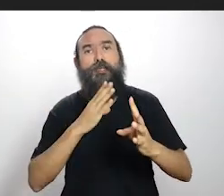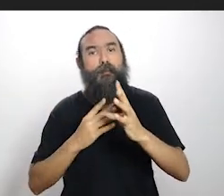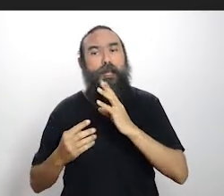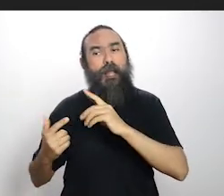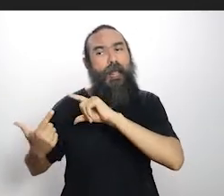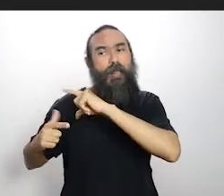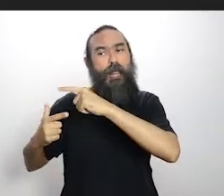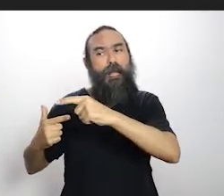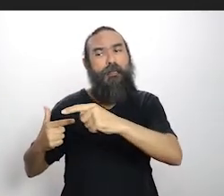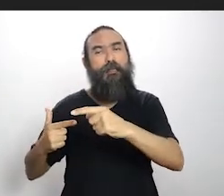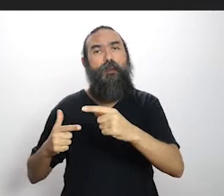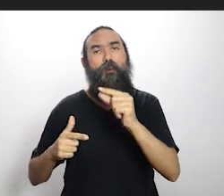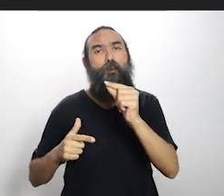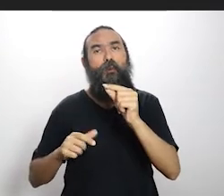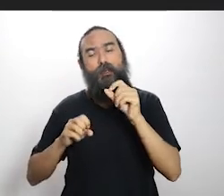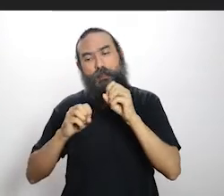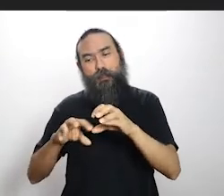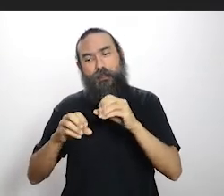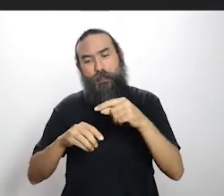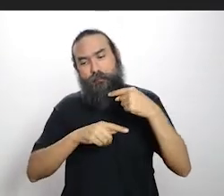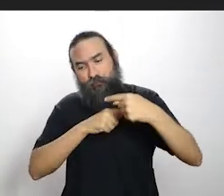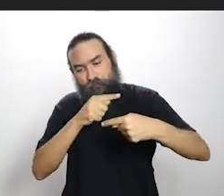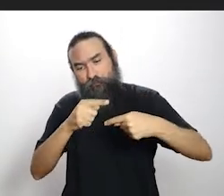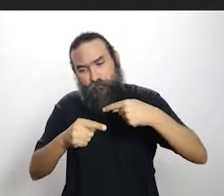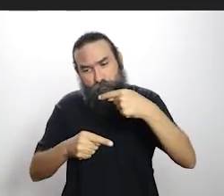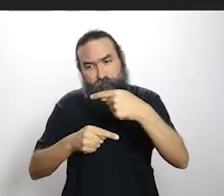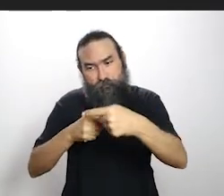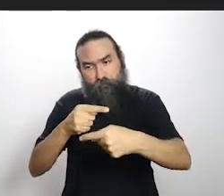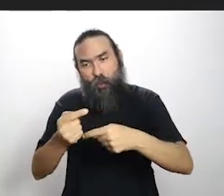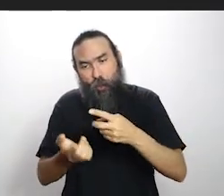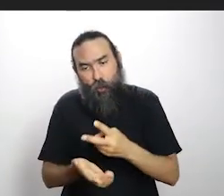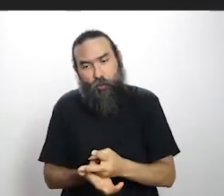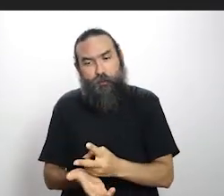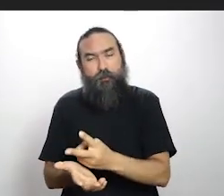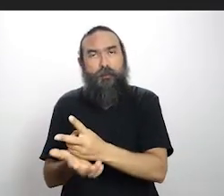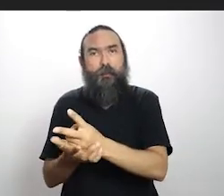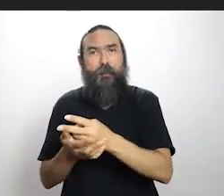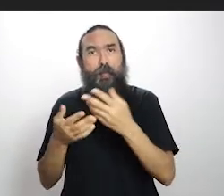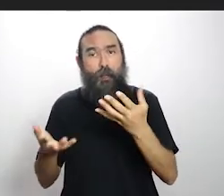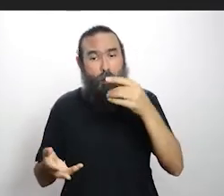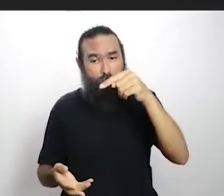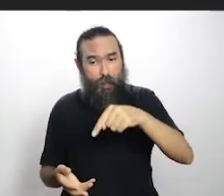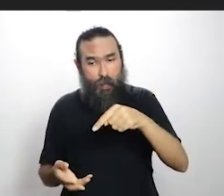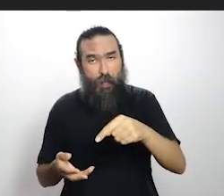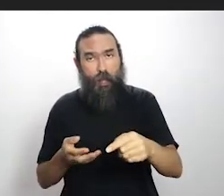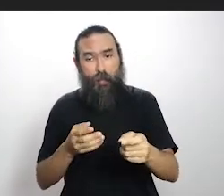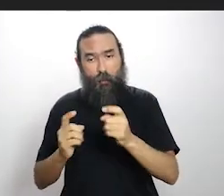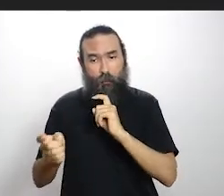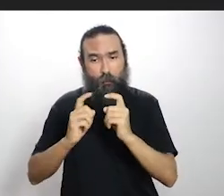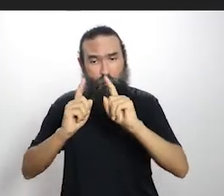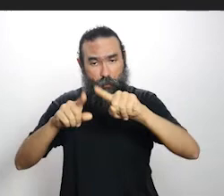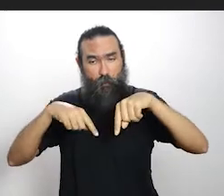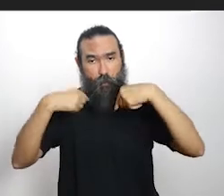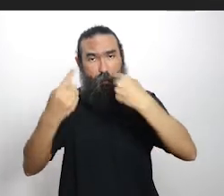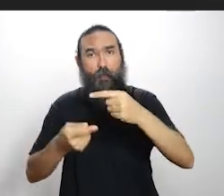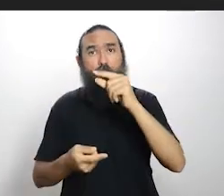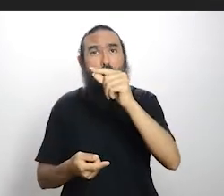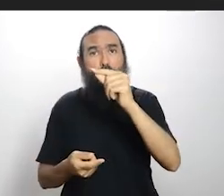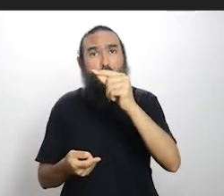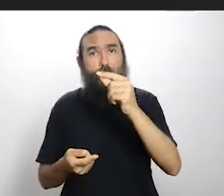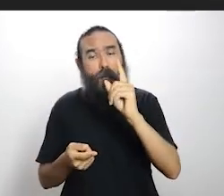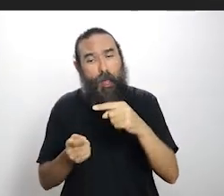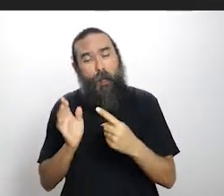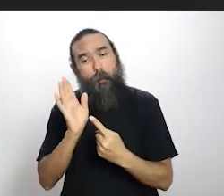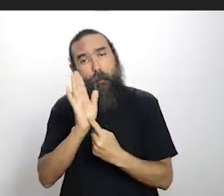passando de geração em geração. E o objetivo dessa roda de conversa é apontar não